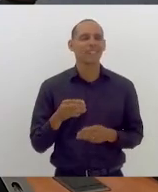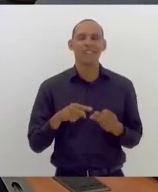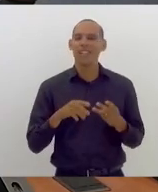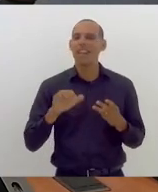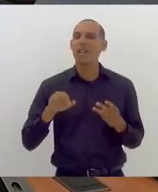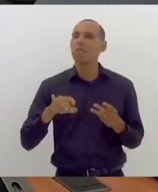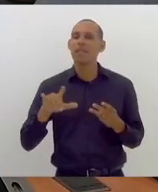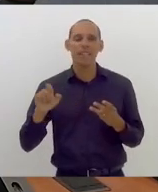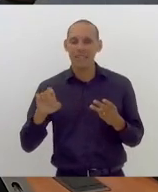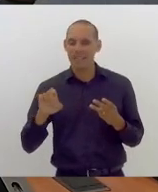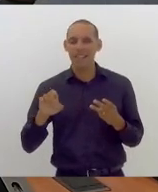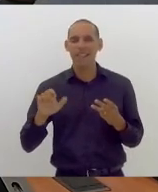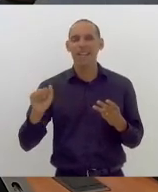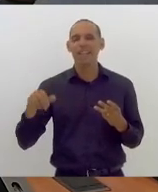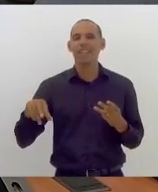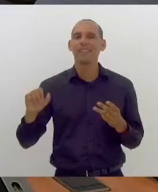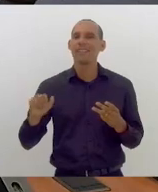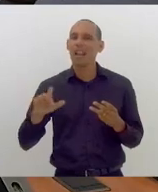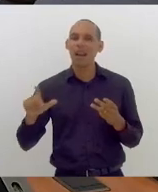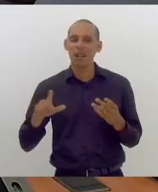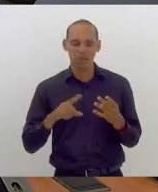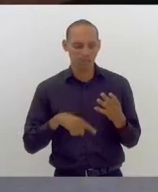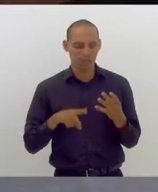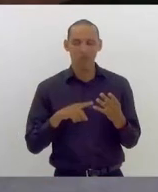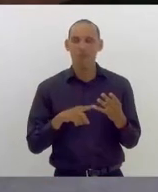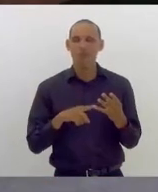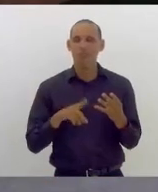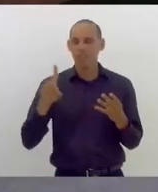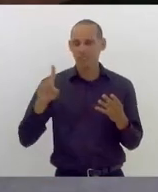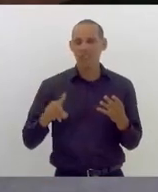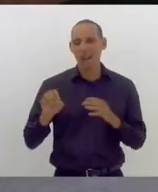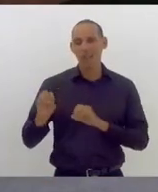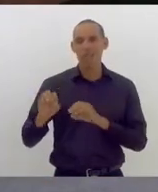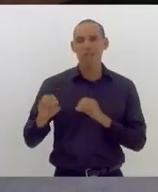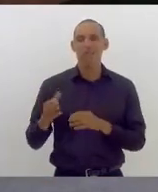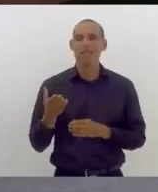Camille, Randall, meu diretor de educação,